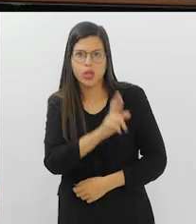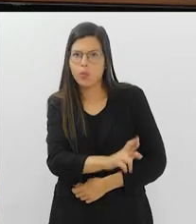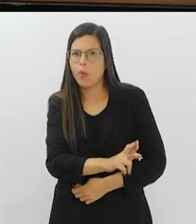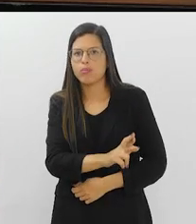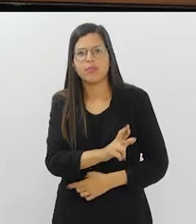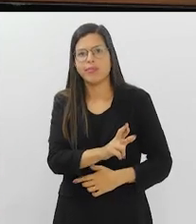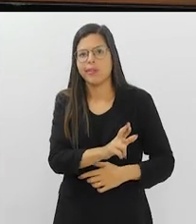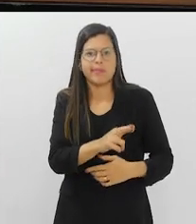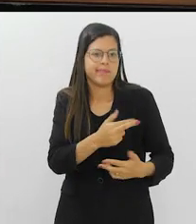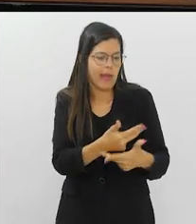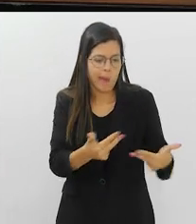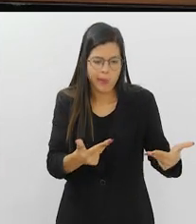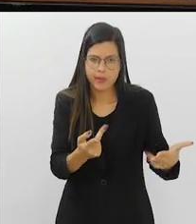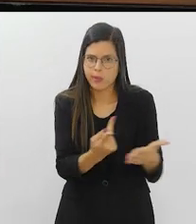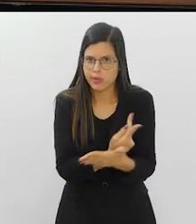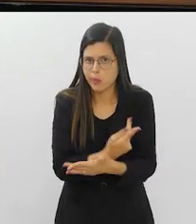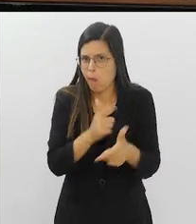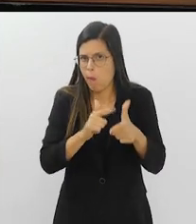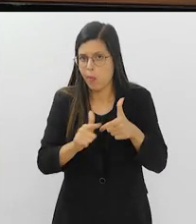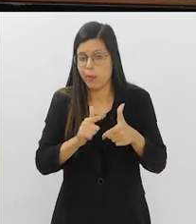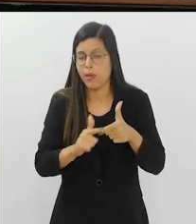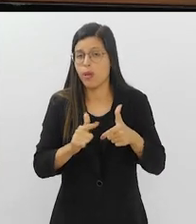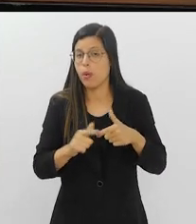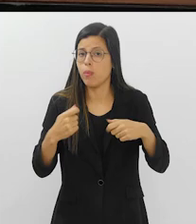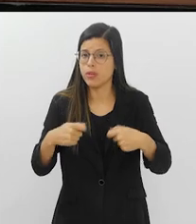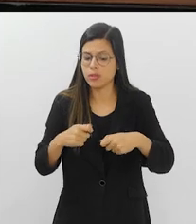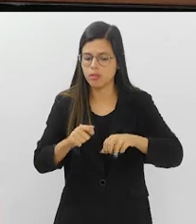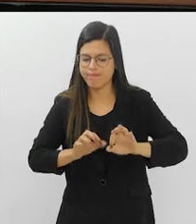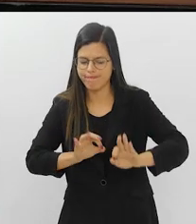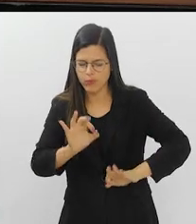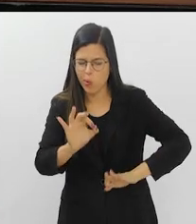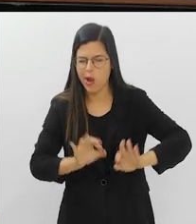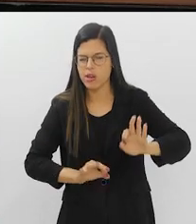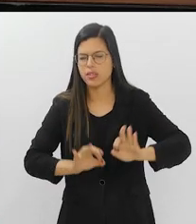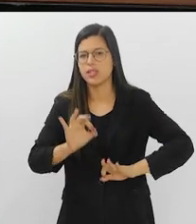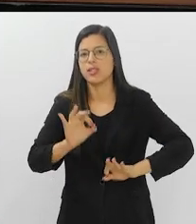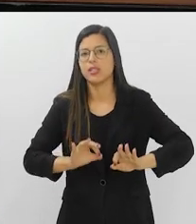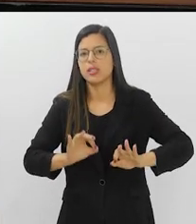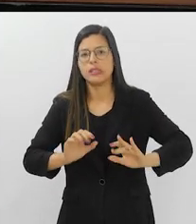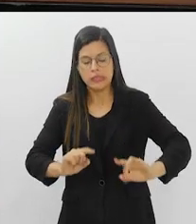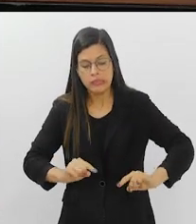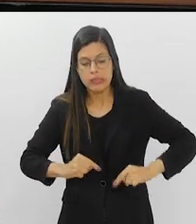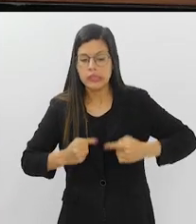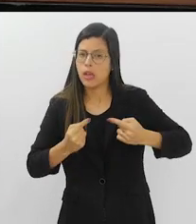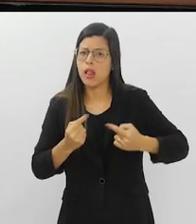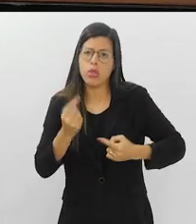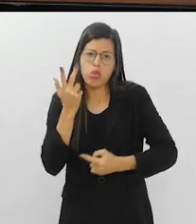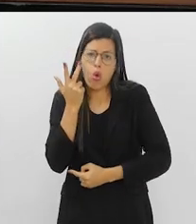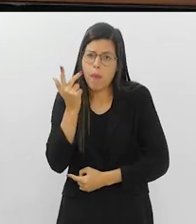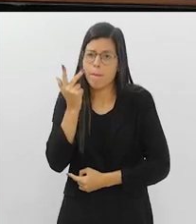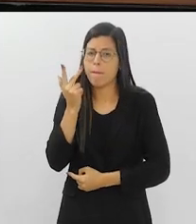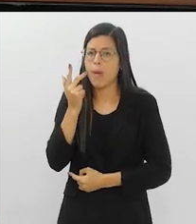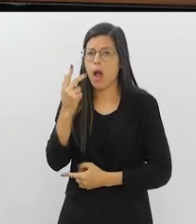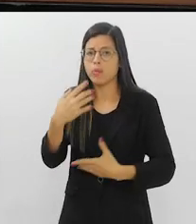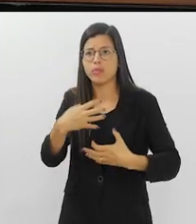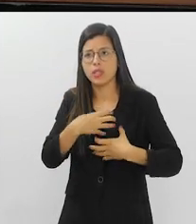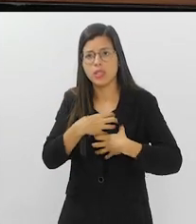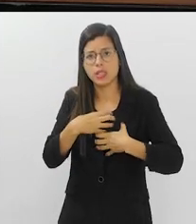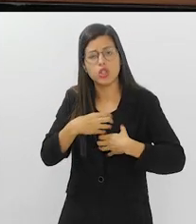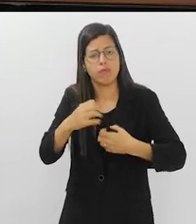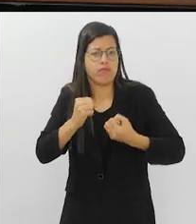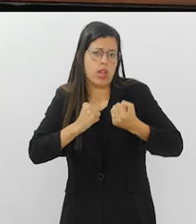uma determinada situação, a um problema, eu preciso me preparar para um desafio e é normal que eu